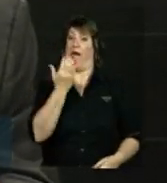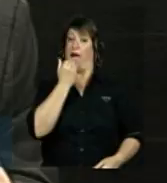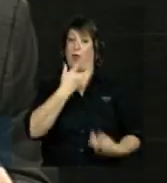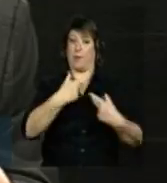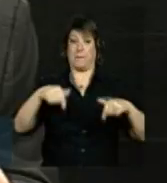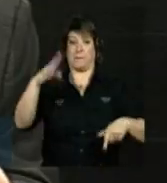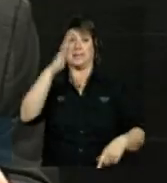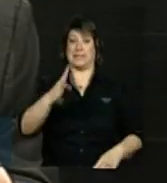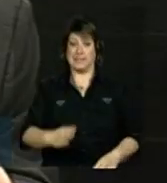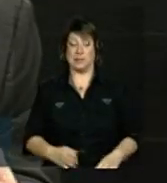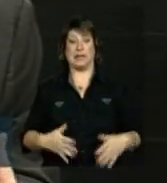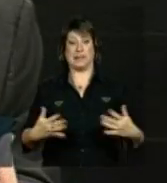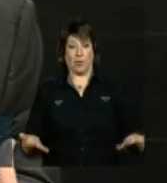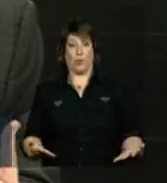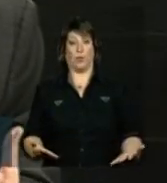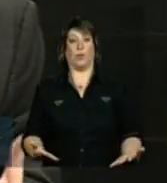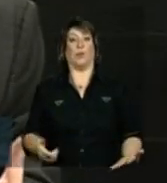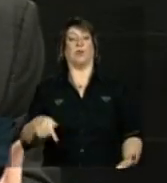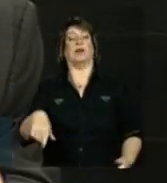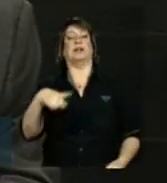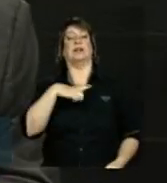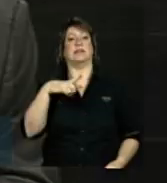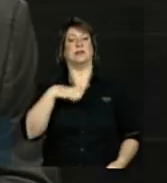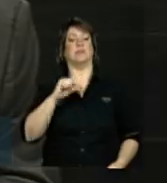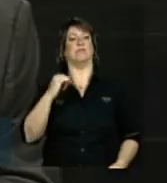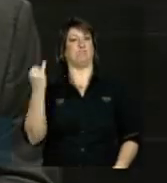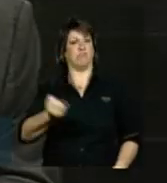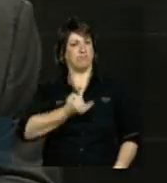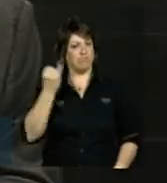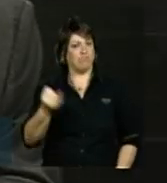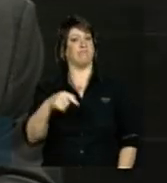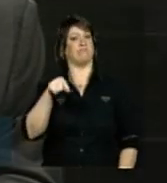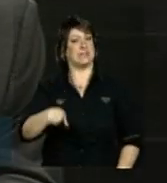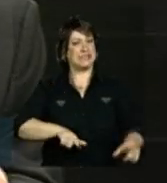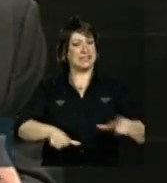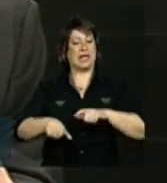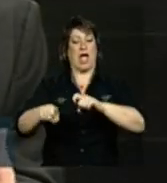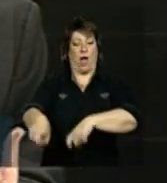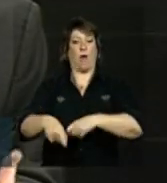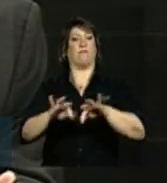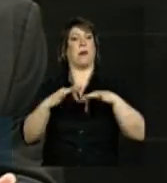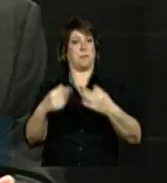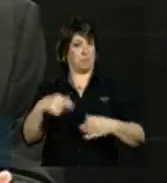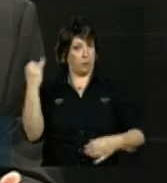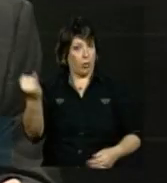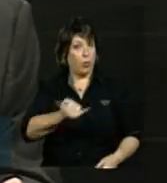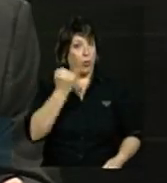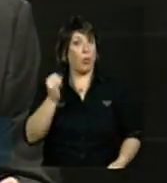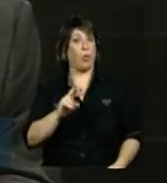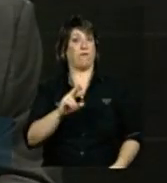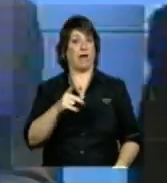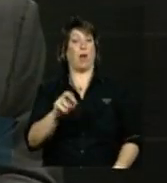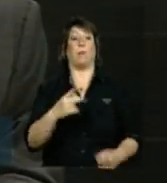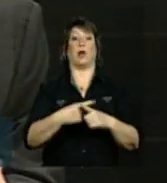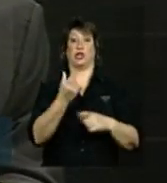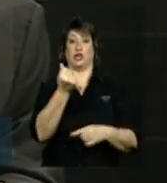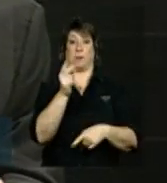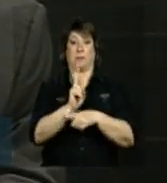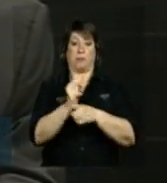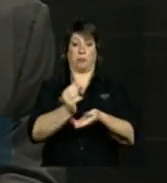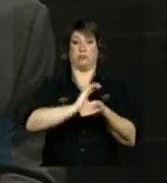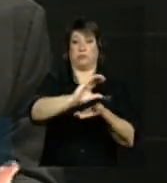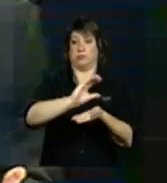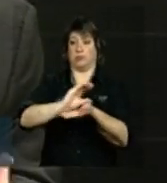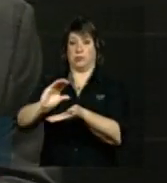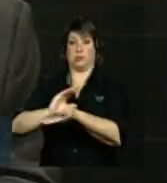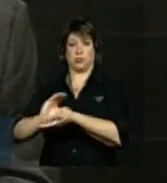Então, só aí nós temos uma dimensão da importância da agricultura familiar. No momento em que se disponibiliza crédito para investimento,